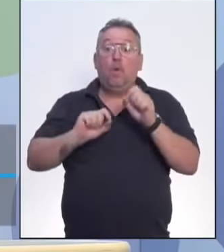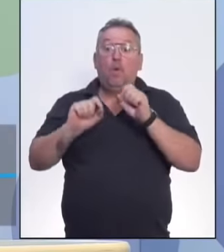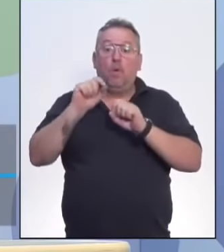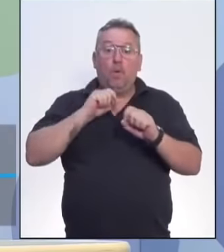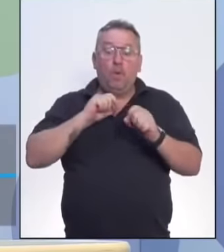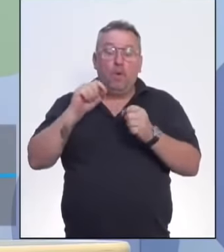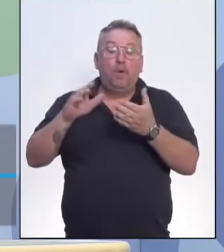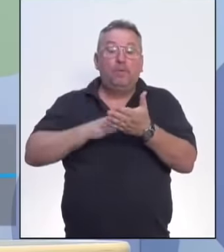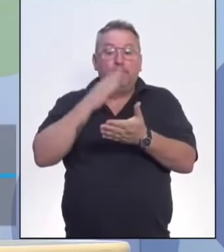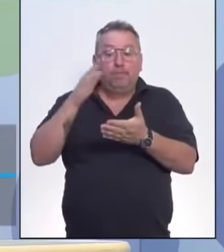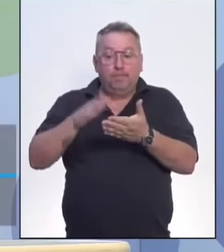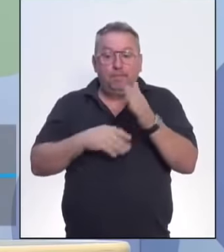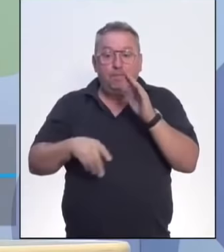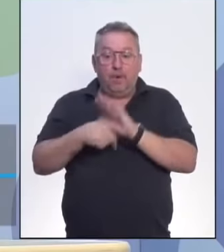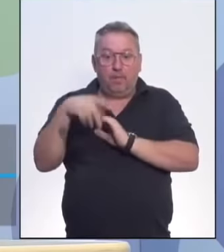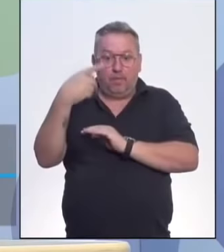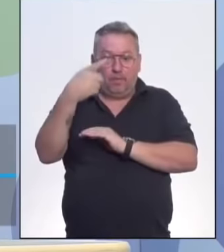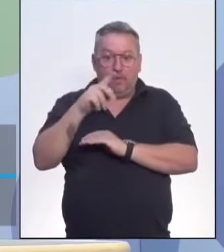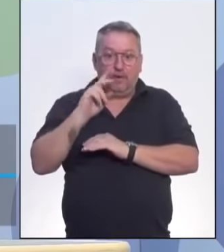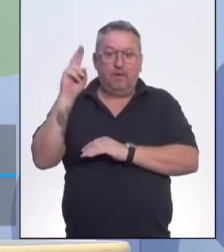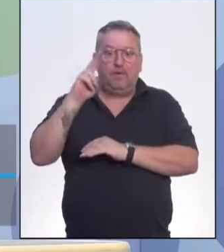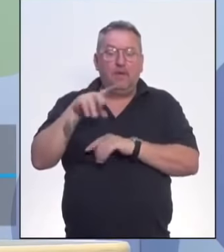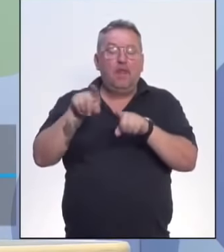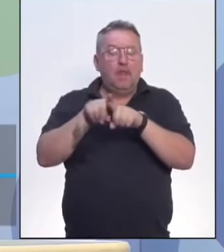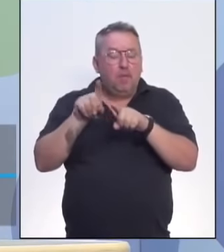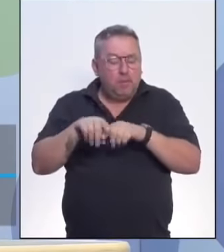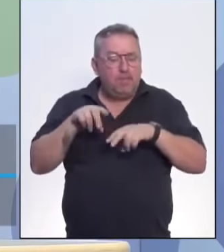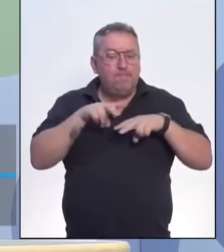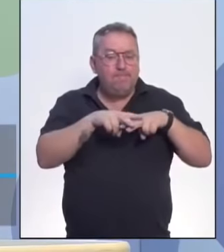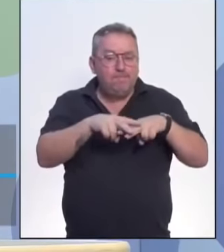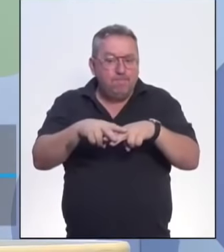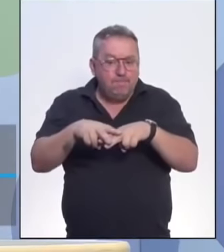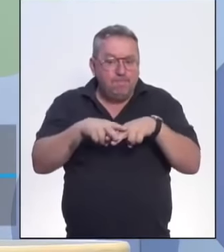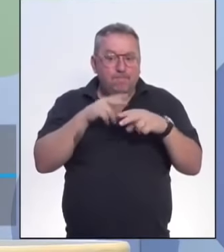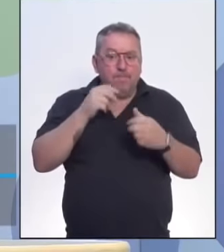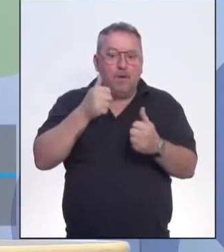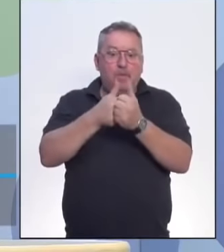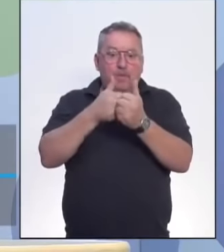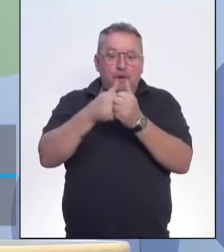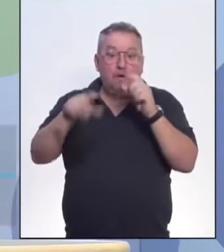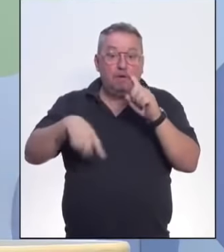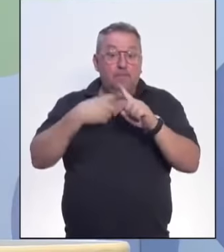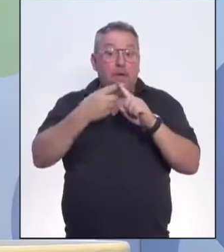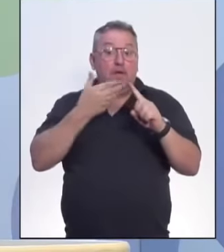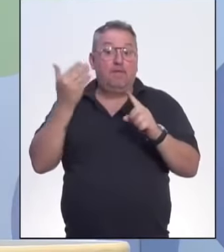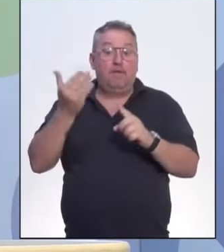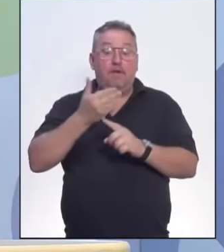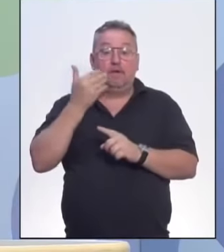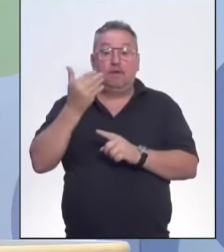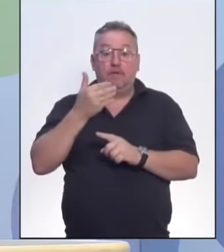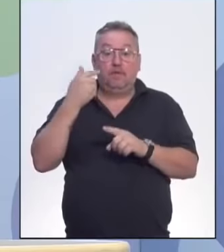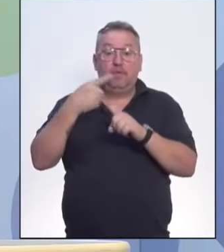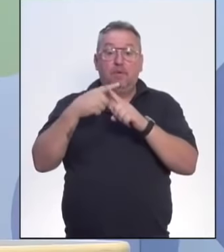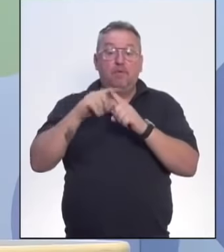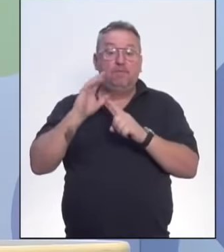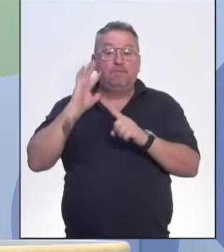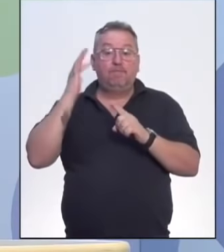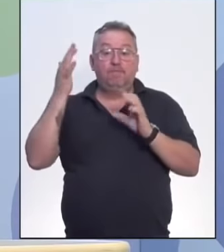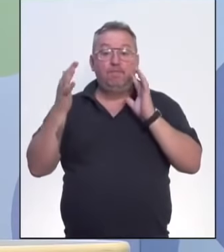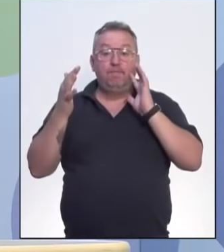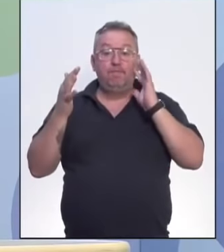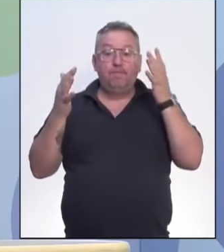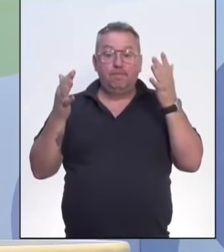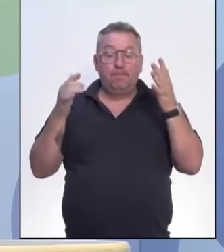o caderno de vocês, para vocês revisarem, acompanharem e ser mais fácil a